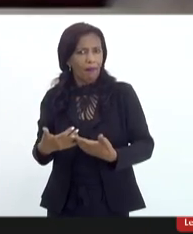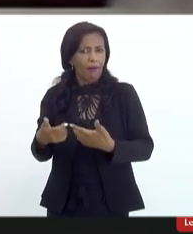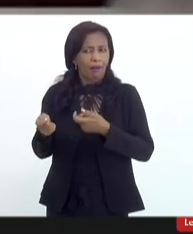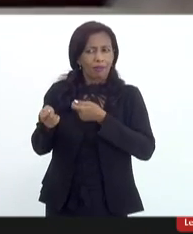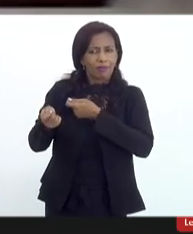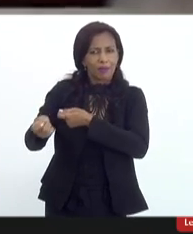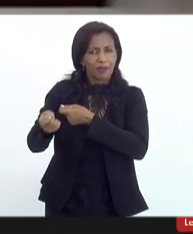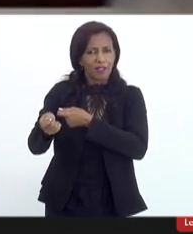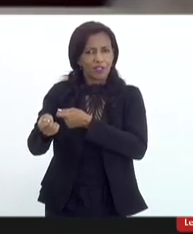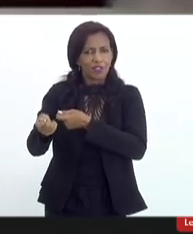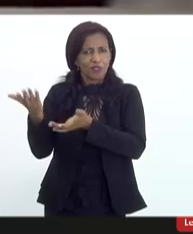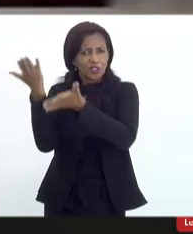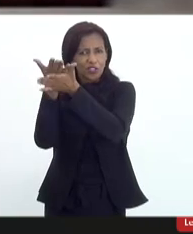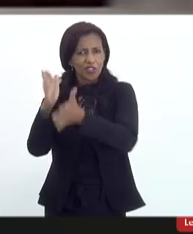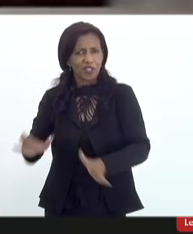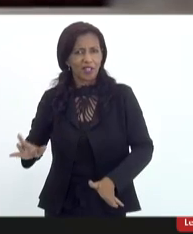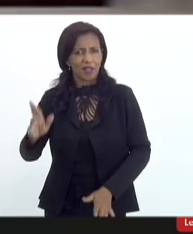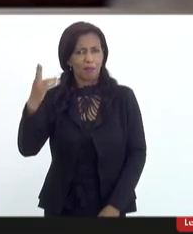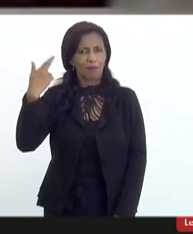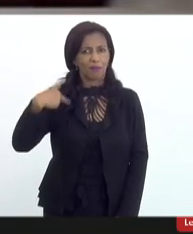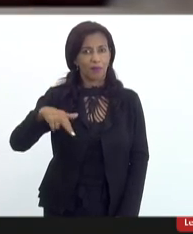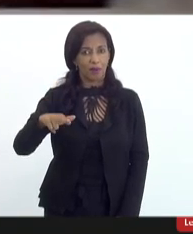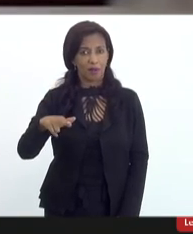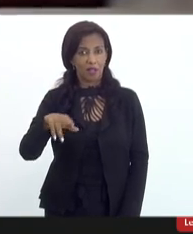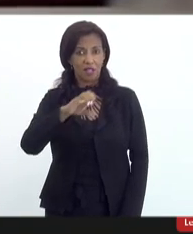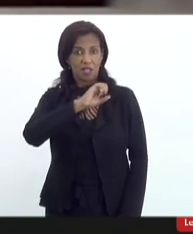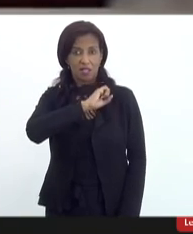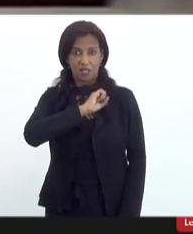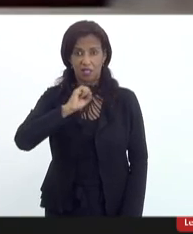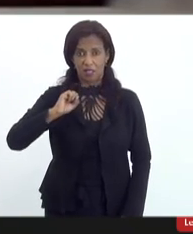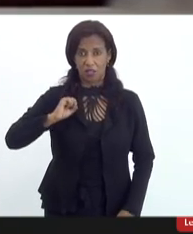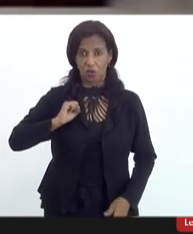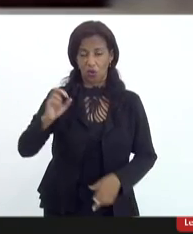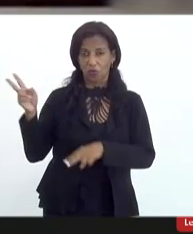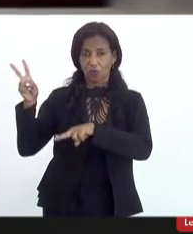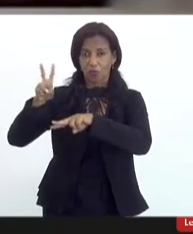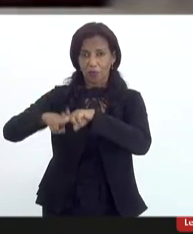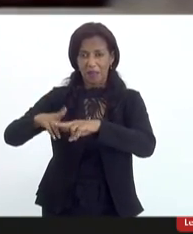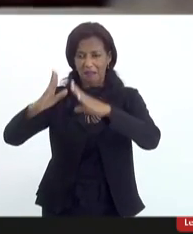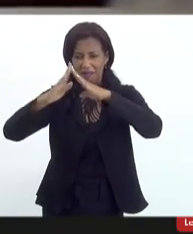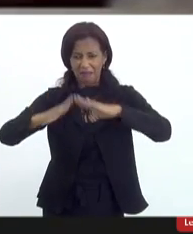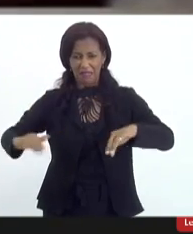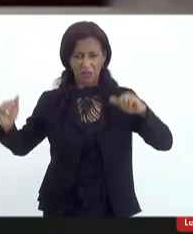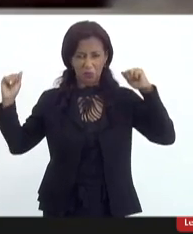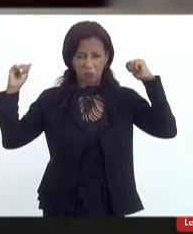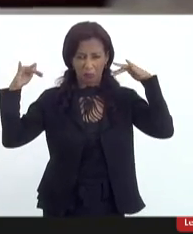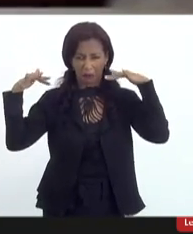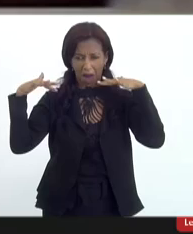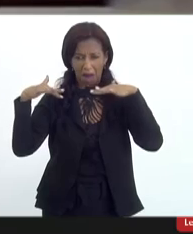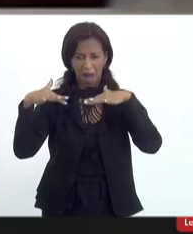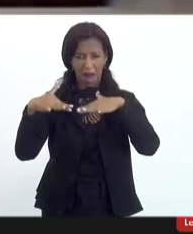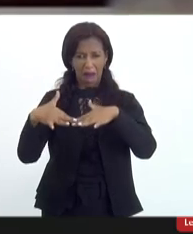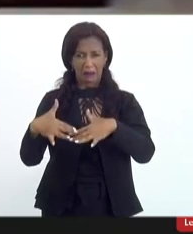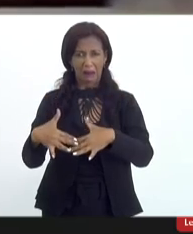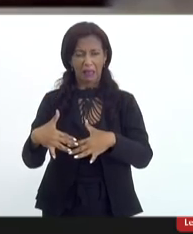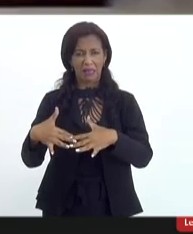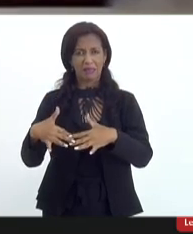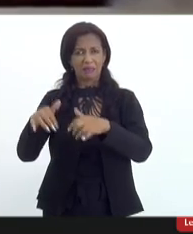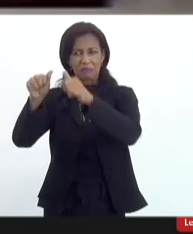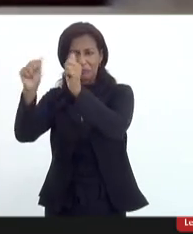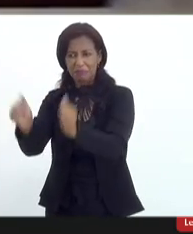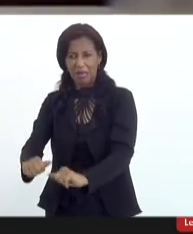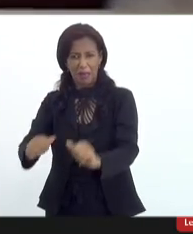de extermínio afro-religioso. Sacerdotes e adeptos foram presos, terreiros foram invadidos, símbolos